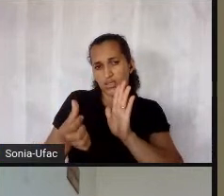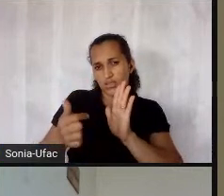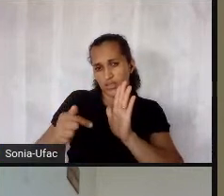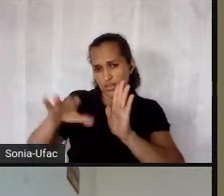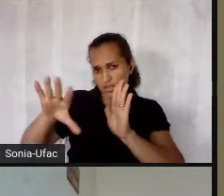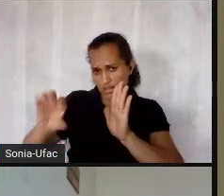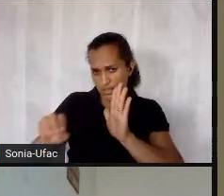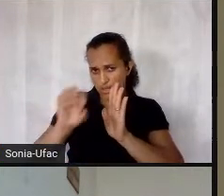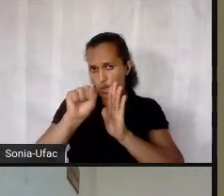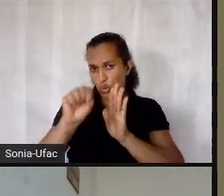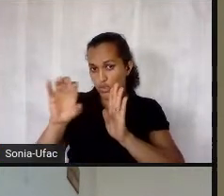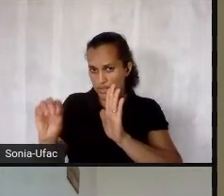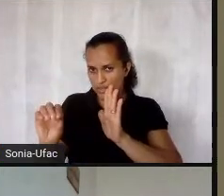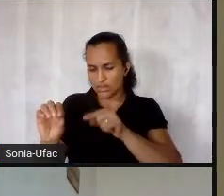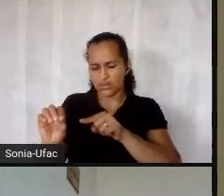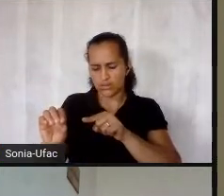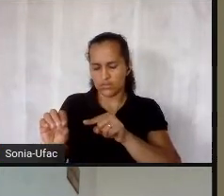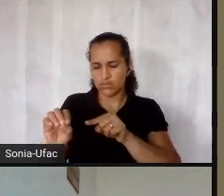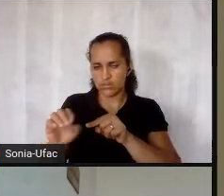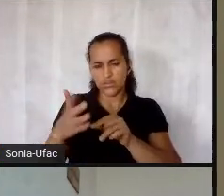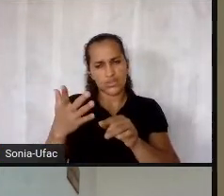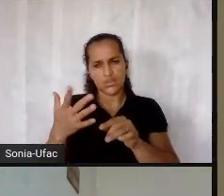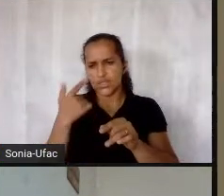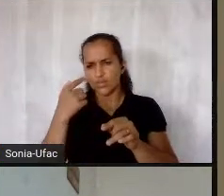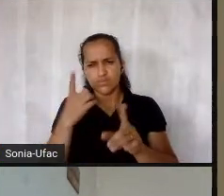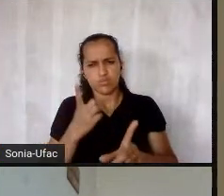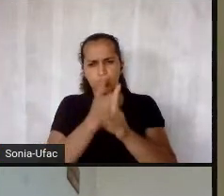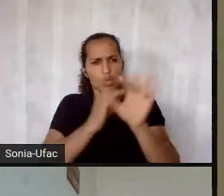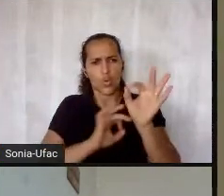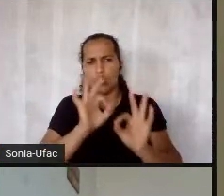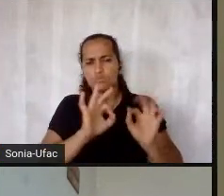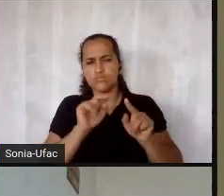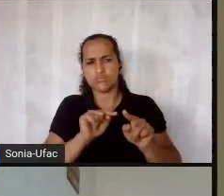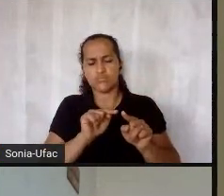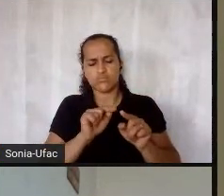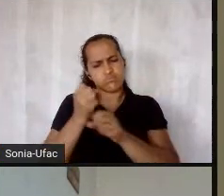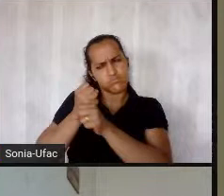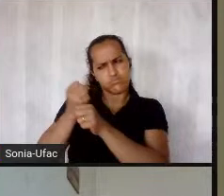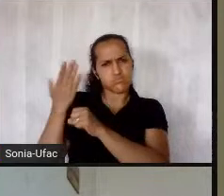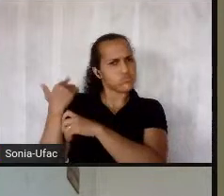foram localizados, acredito que, até porque não tinha à época,